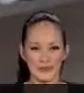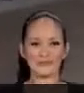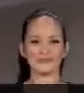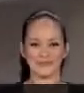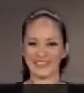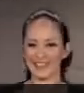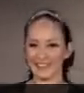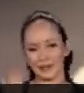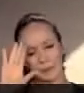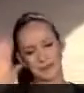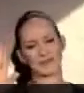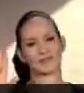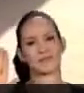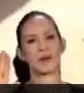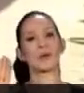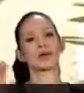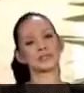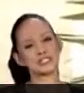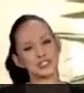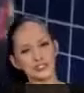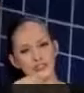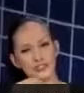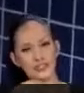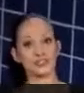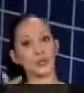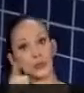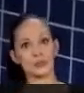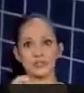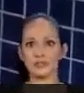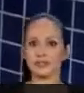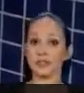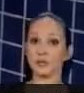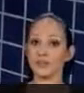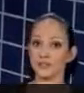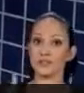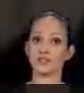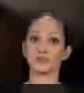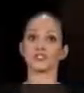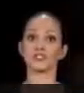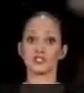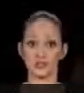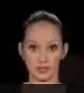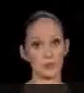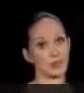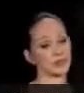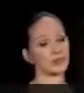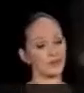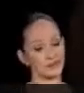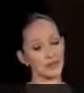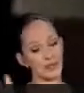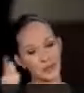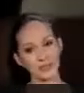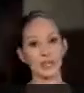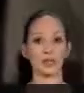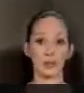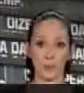principal porta de entrada para as universidades públicas e para obter bolsas em instituições privadas pelo programa Universidade para